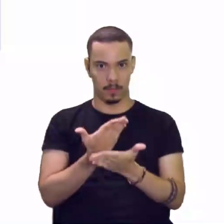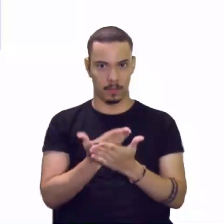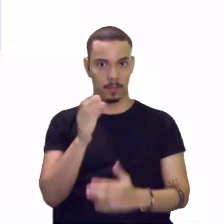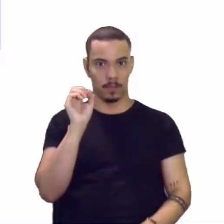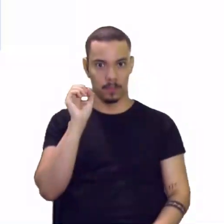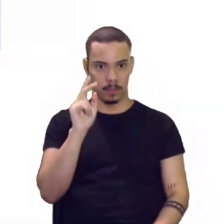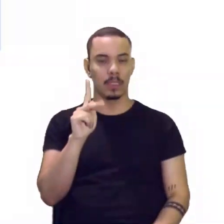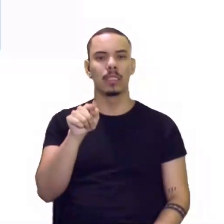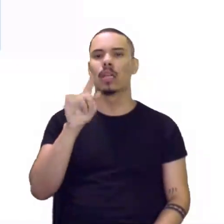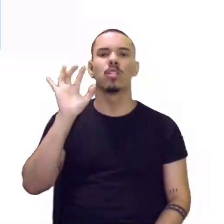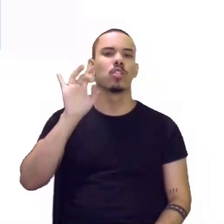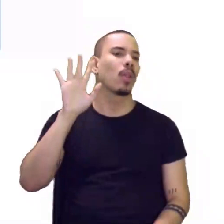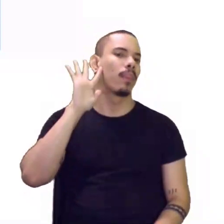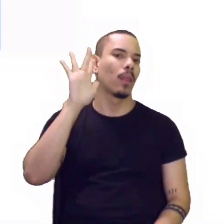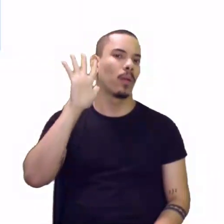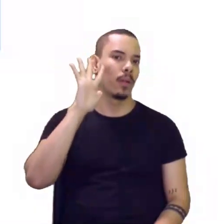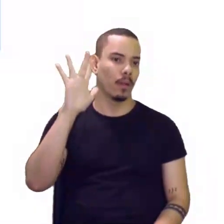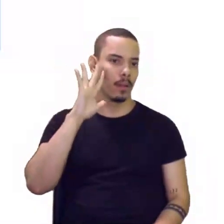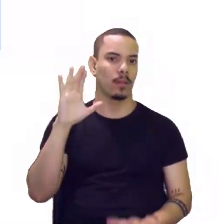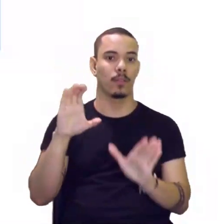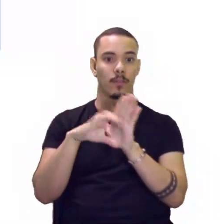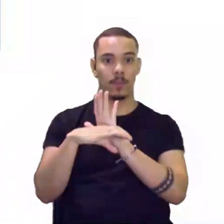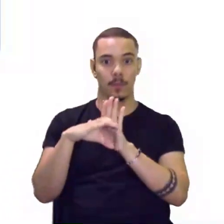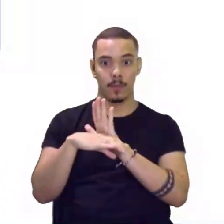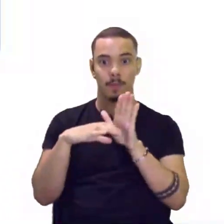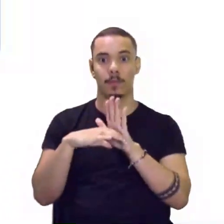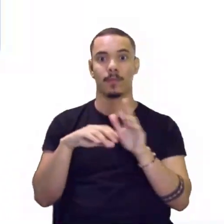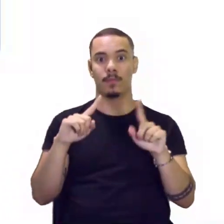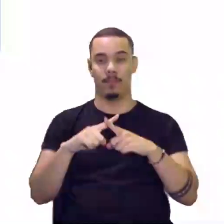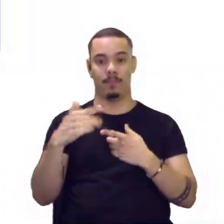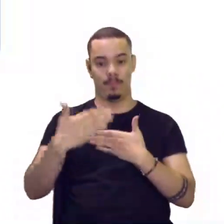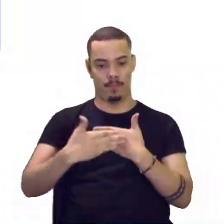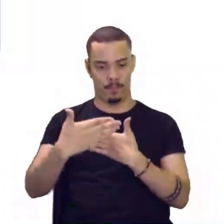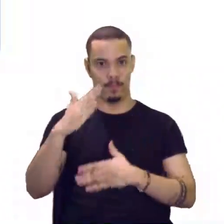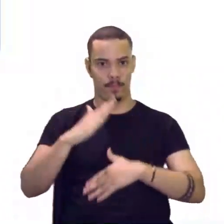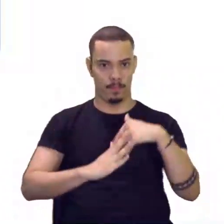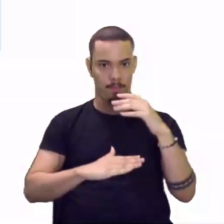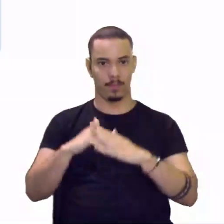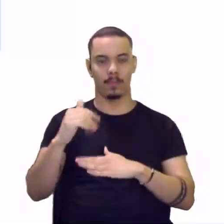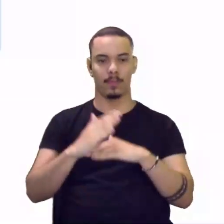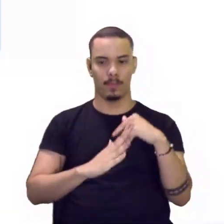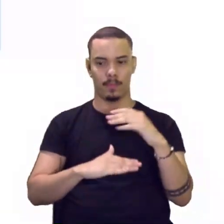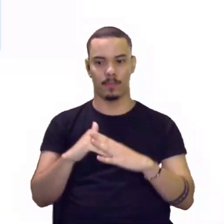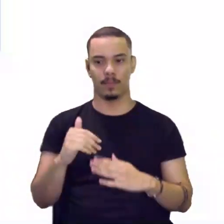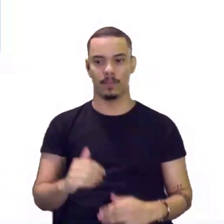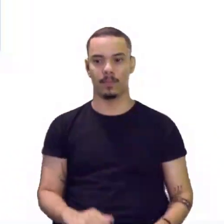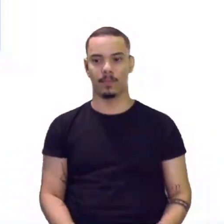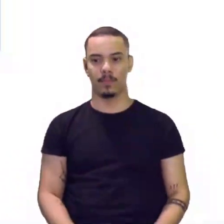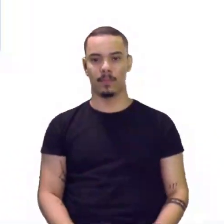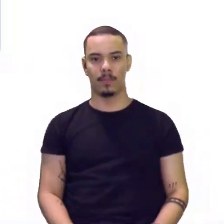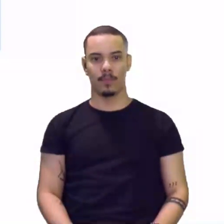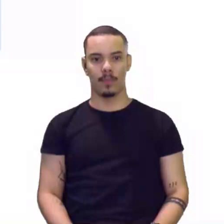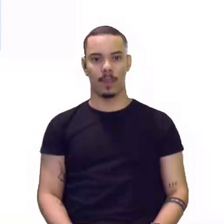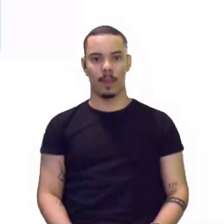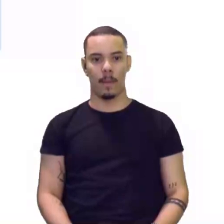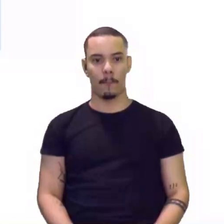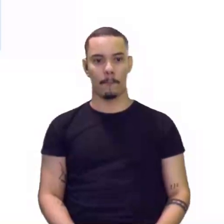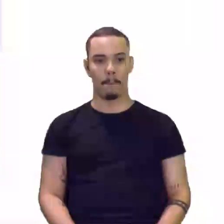as teorias, né? Sobre os conceitos, mas depois na prática a gente vai aprofundar. Isso, beleza. Vamos